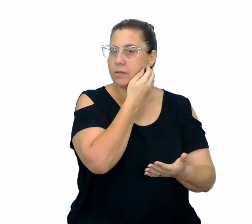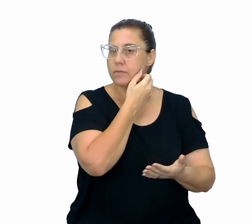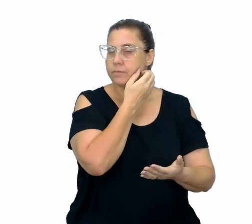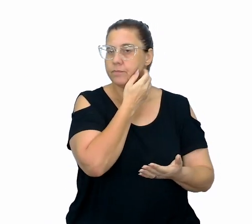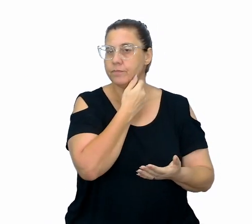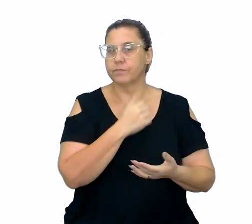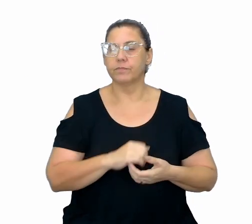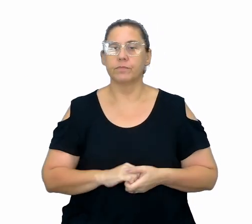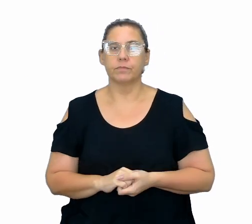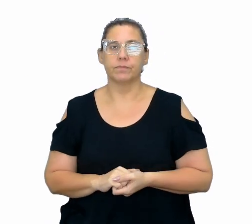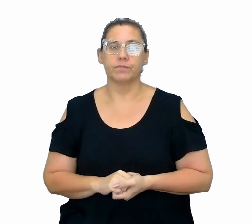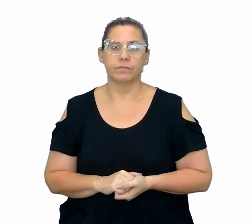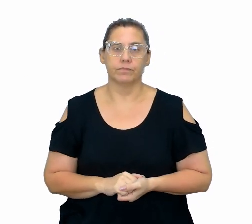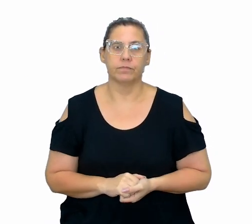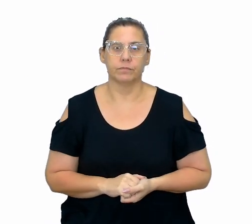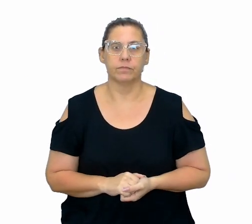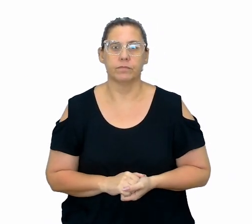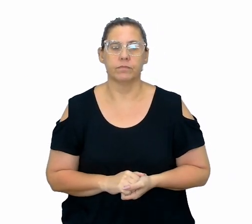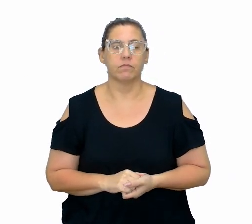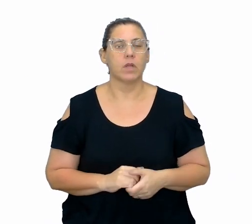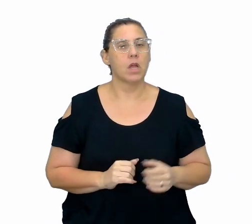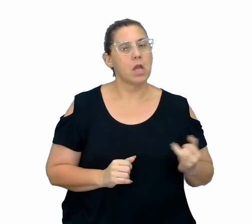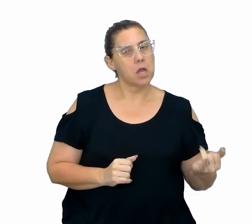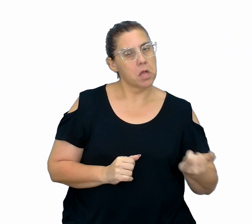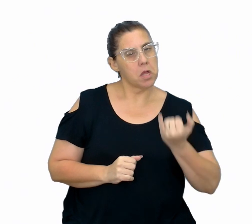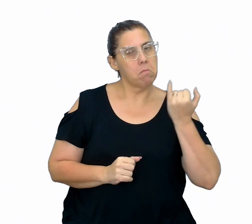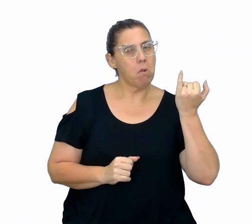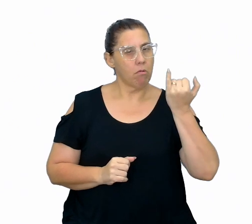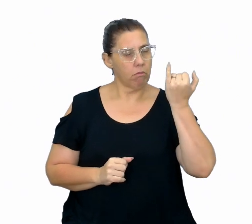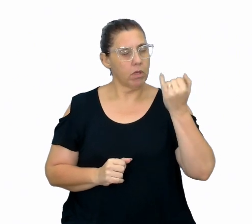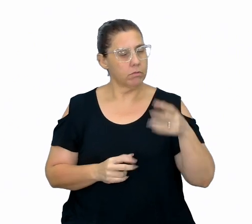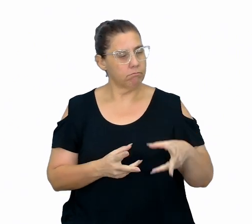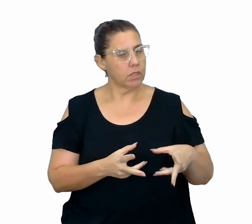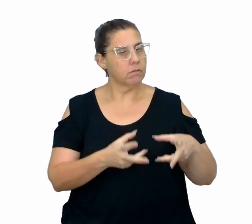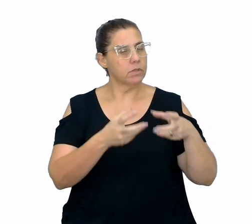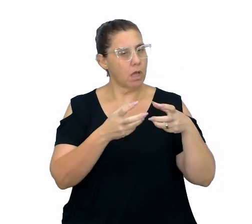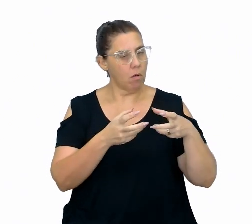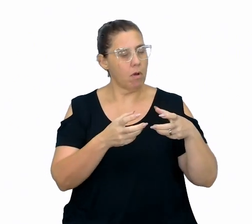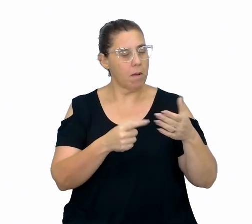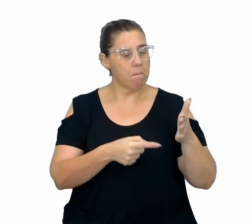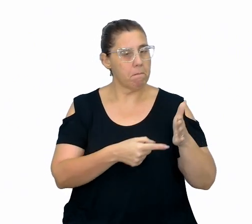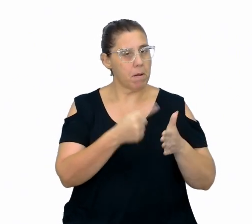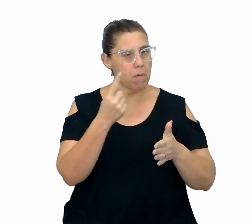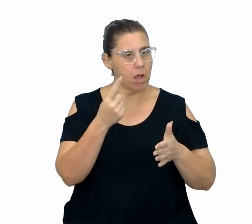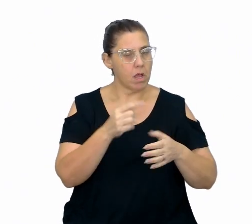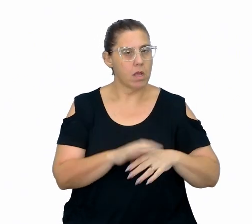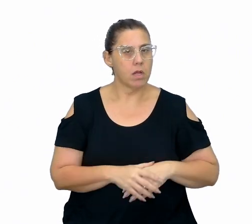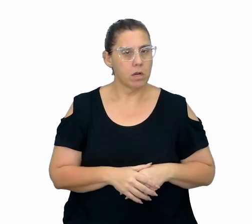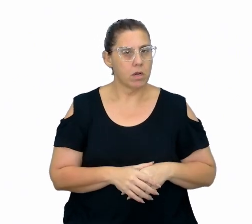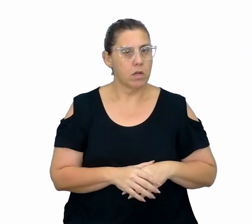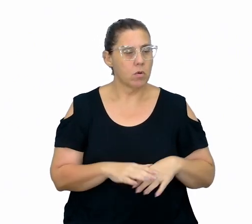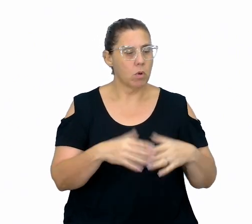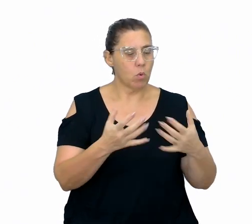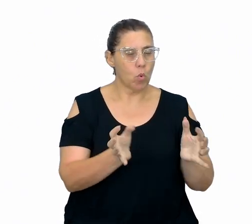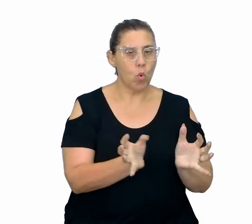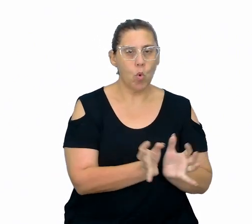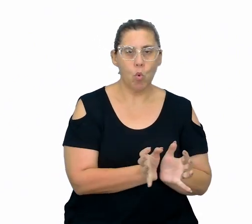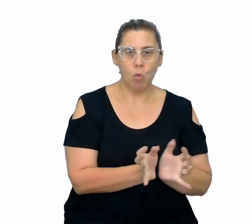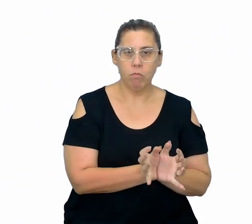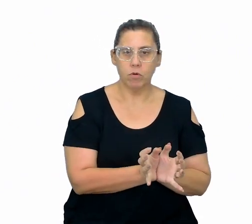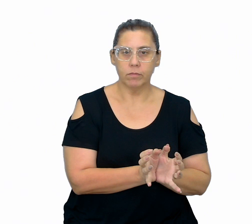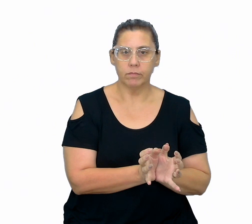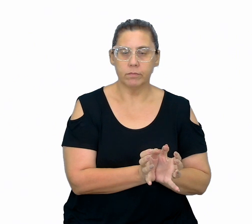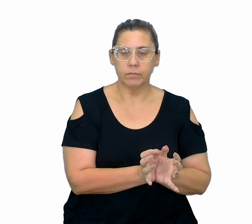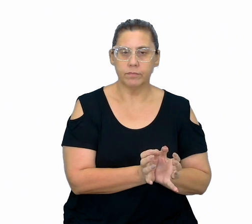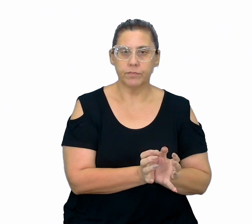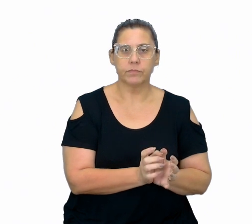né, eu acho que é importante algumas considerações. A primeira é sobre o critério de agrupamento,